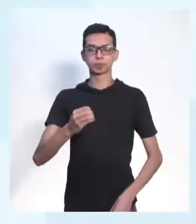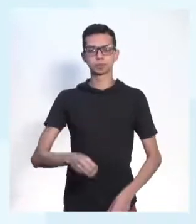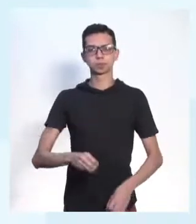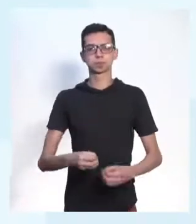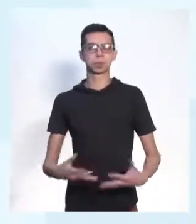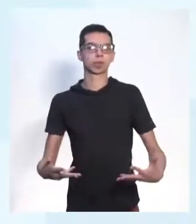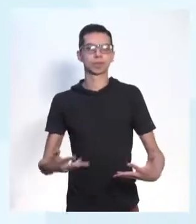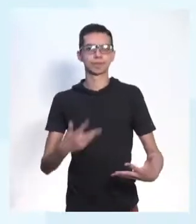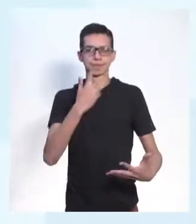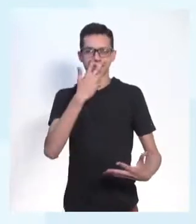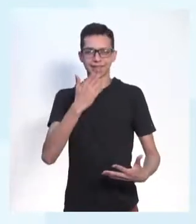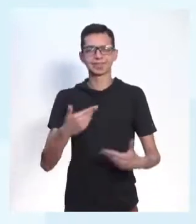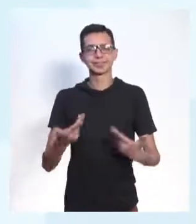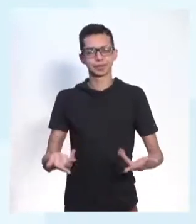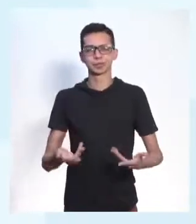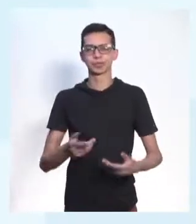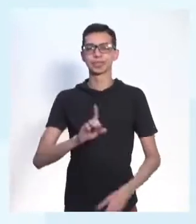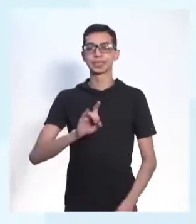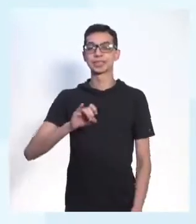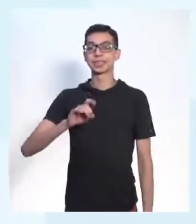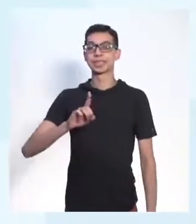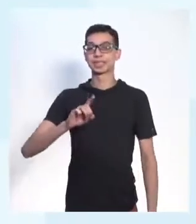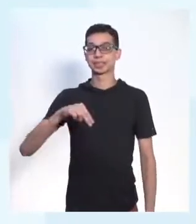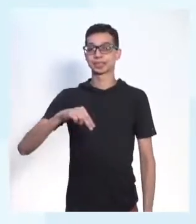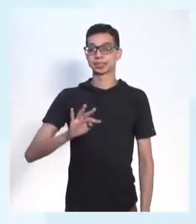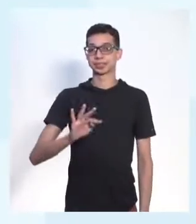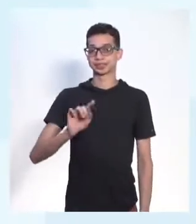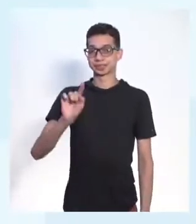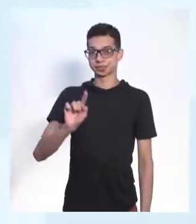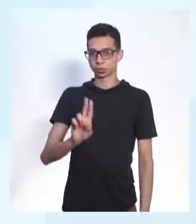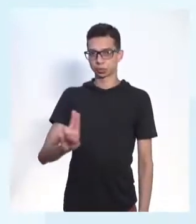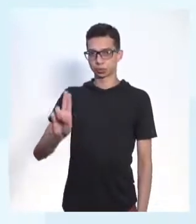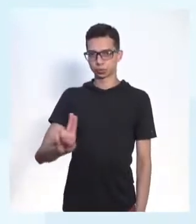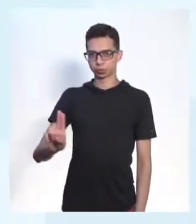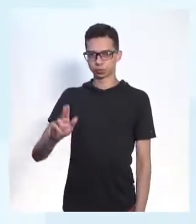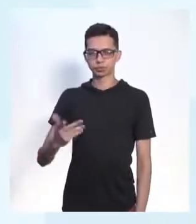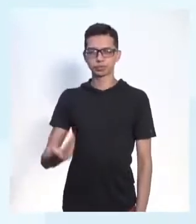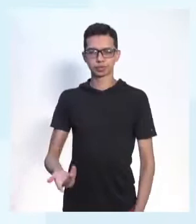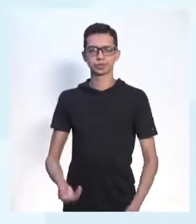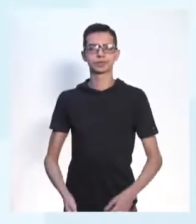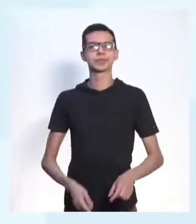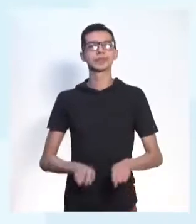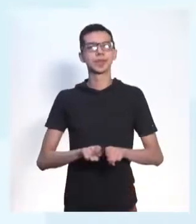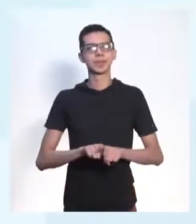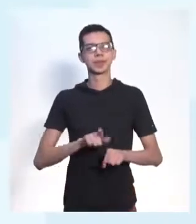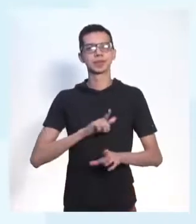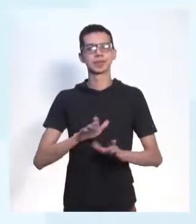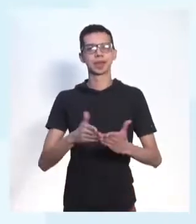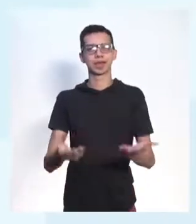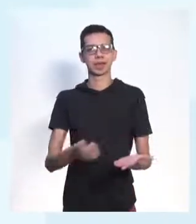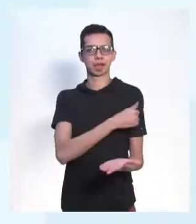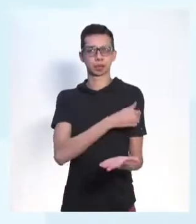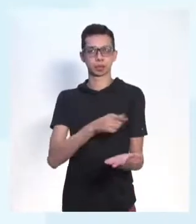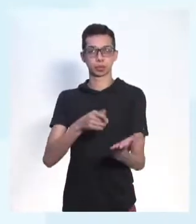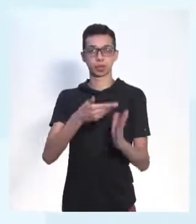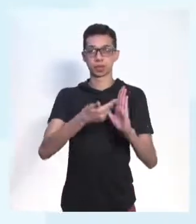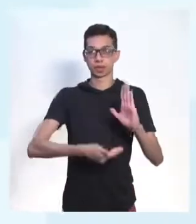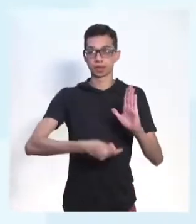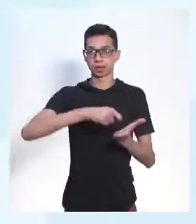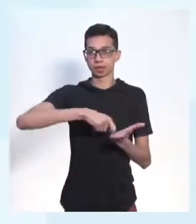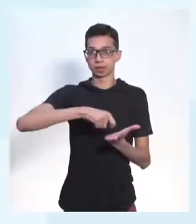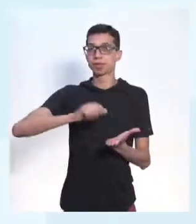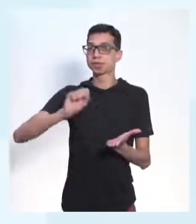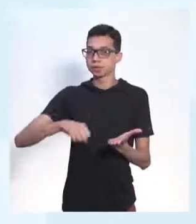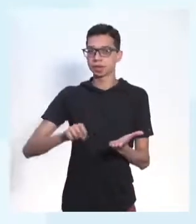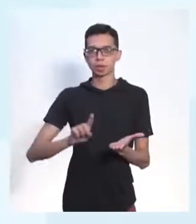didn't work. E aí vocês tinham todas as expressões aí que aparecem no caderno do aluno. Então, se você fez o relatório ou não, você pode marcar,